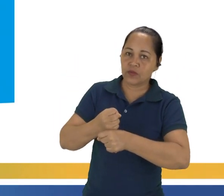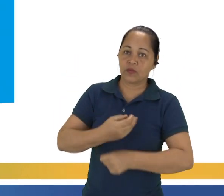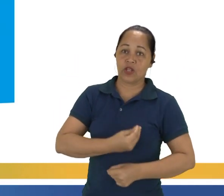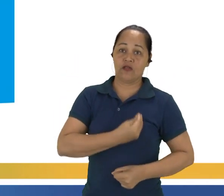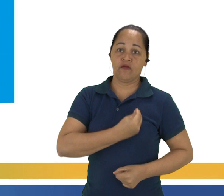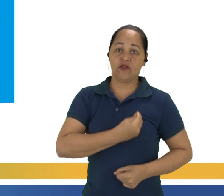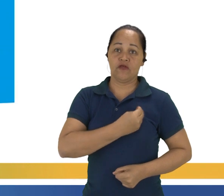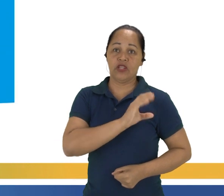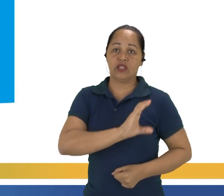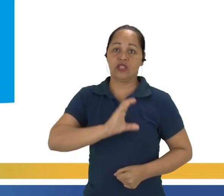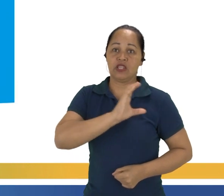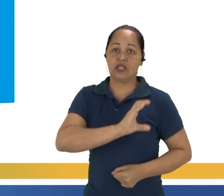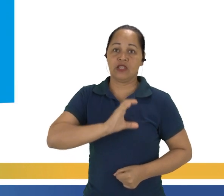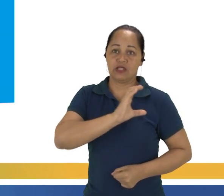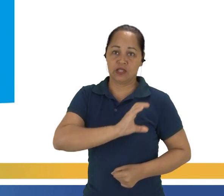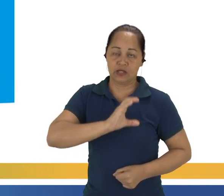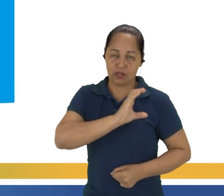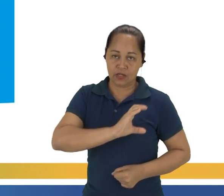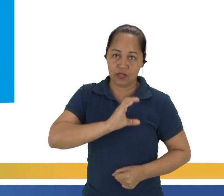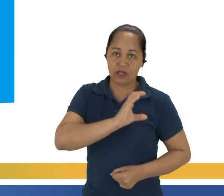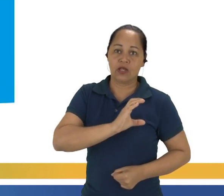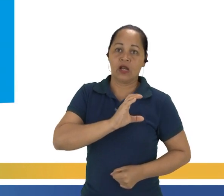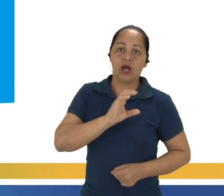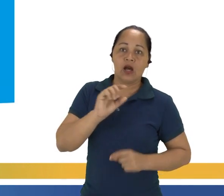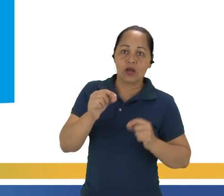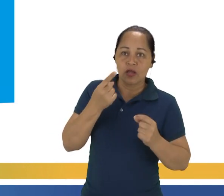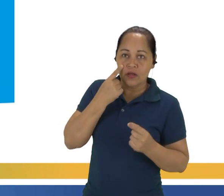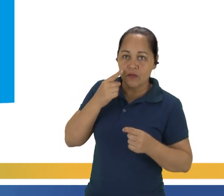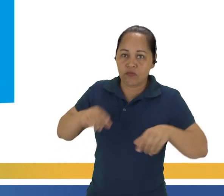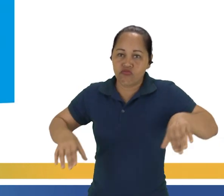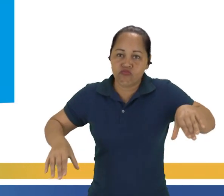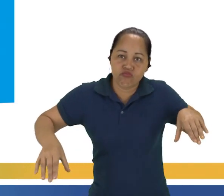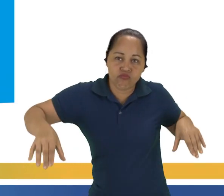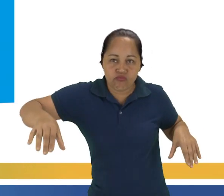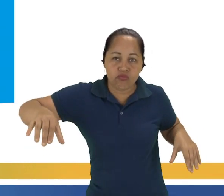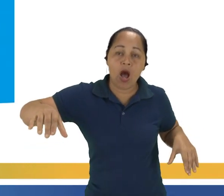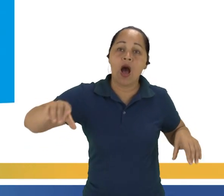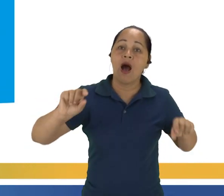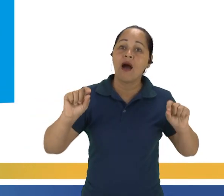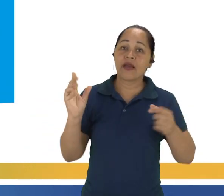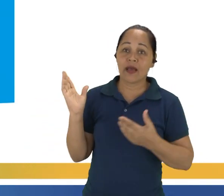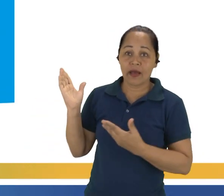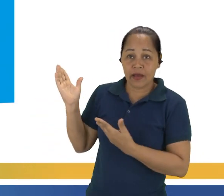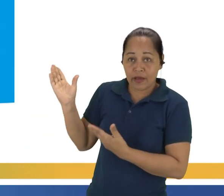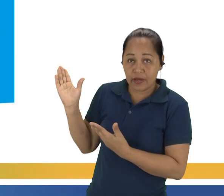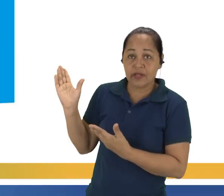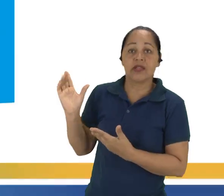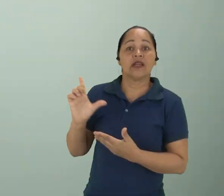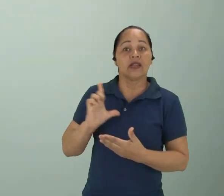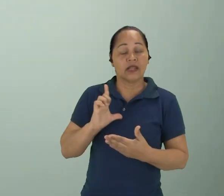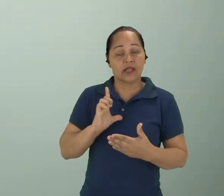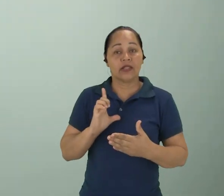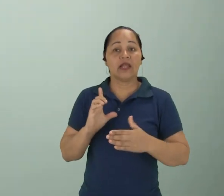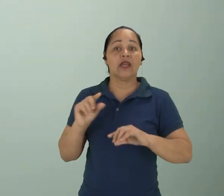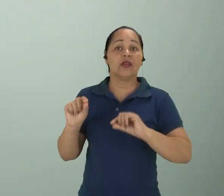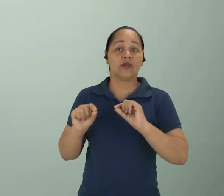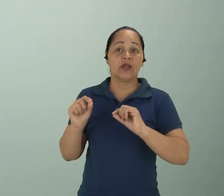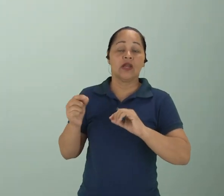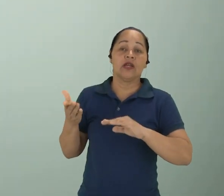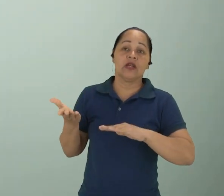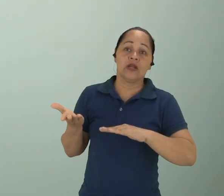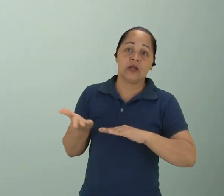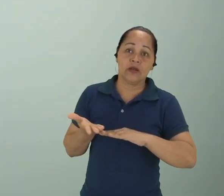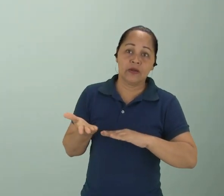e um robozinho pa bem essa nova visão né a tecnologia o mundo contemporâneo século 21